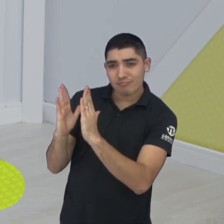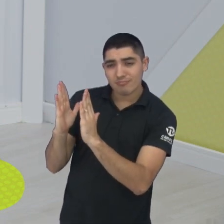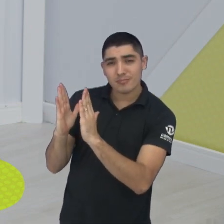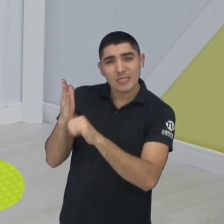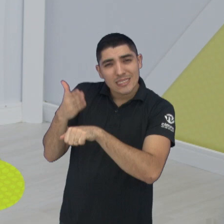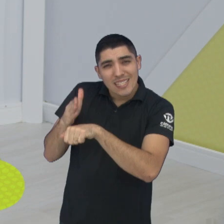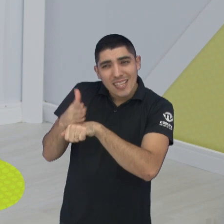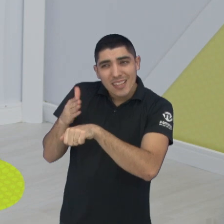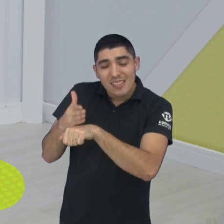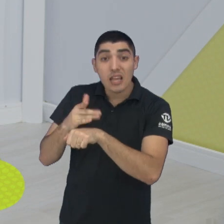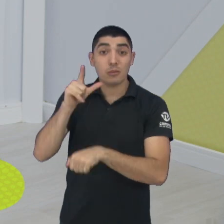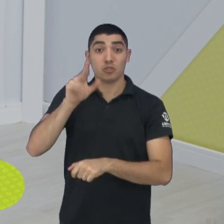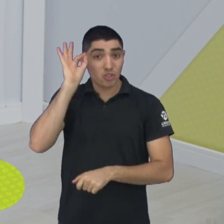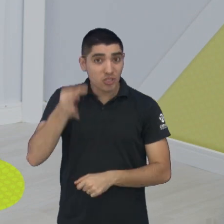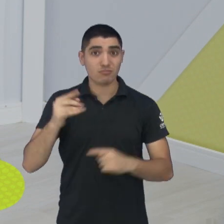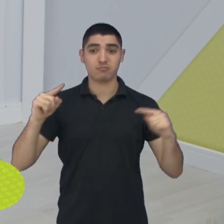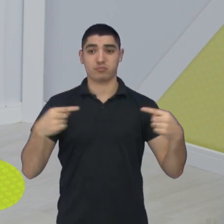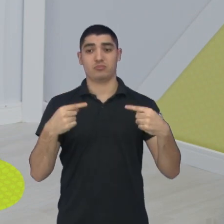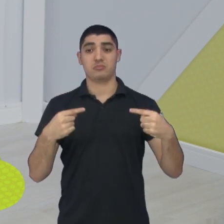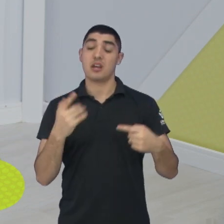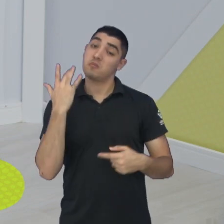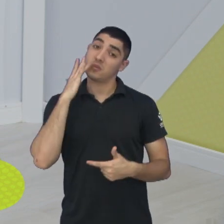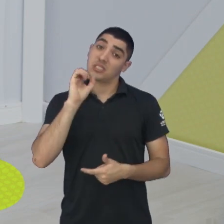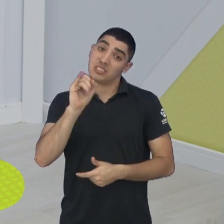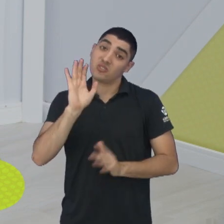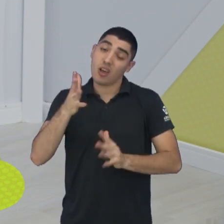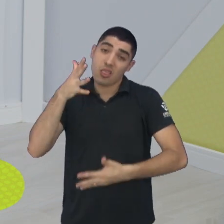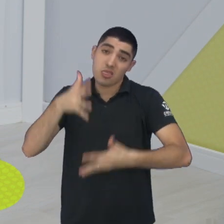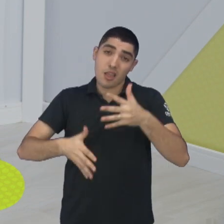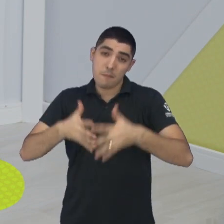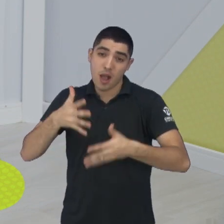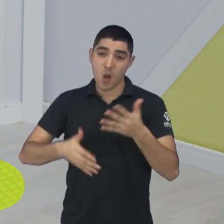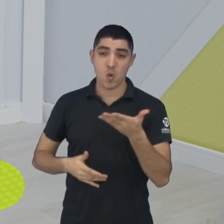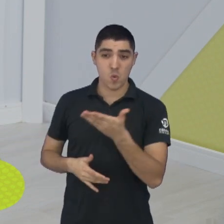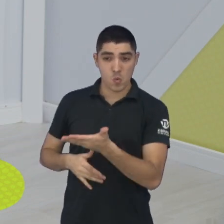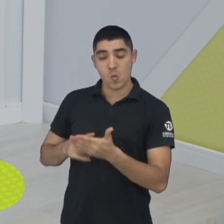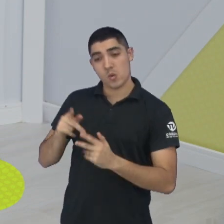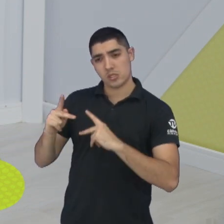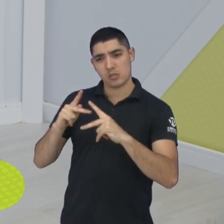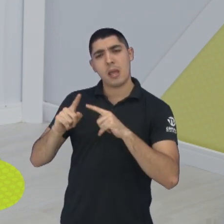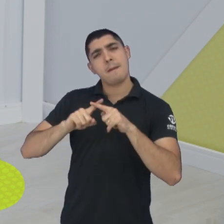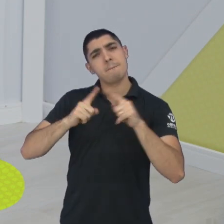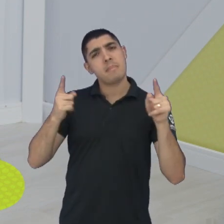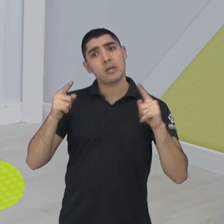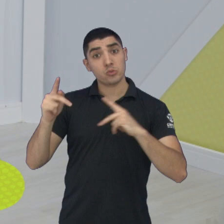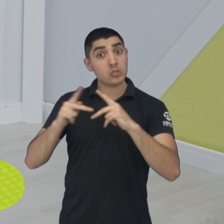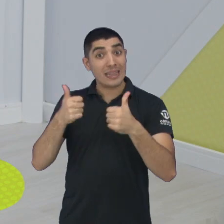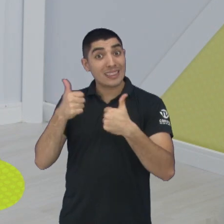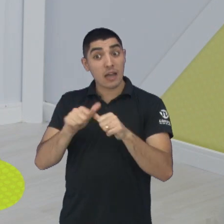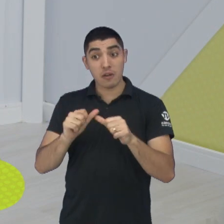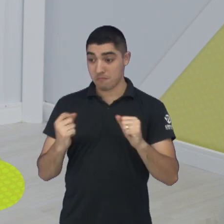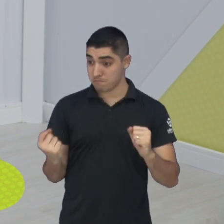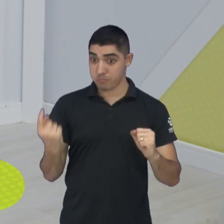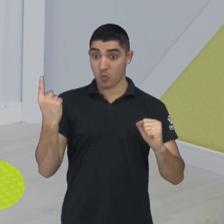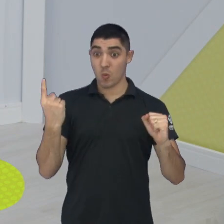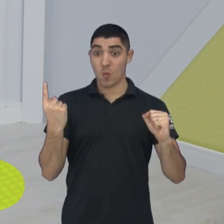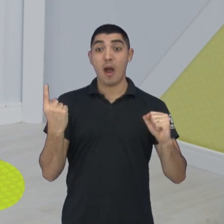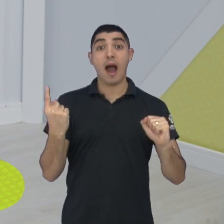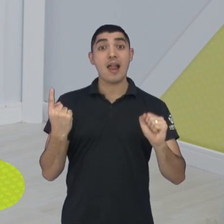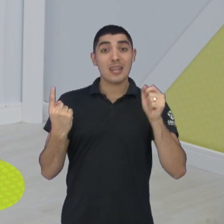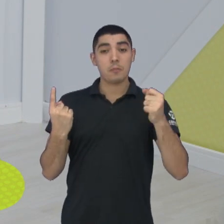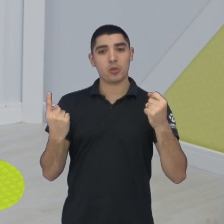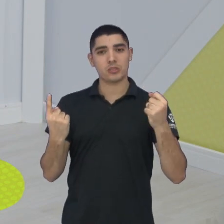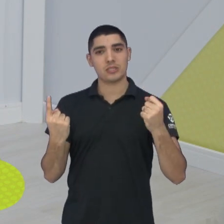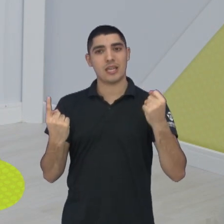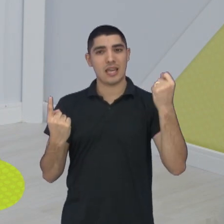se realmente isso aí afetou de alguma forma ou não, mas o São José até começou vencendo o segundo set, foi no pau a pau, venceu